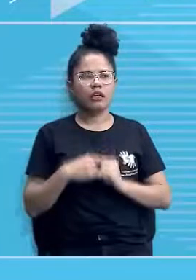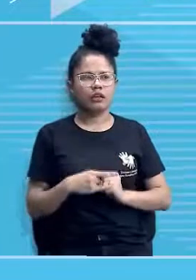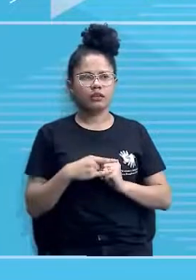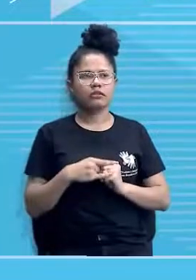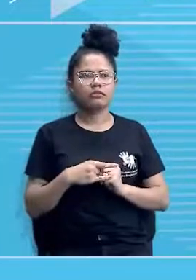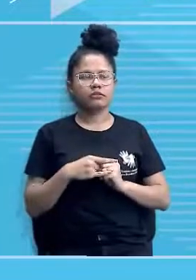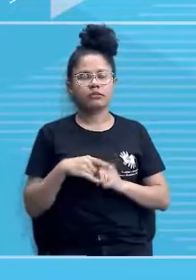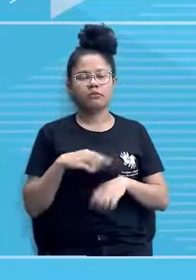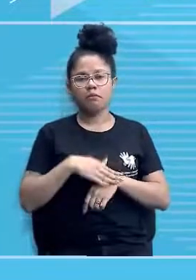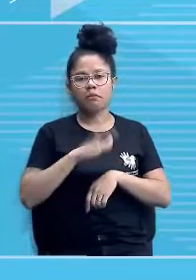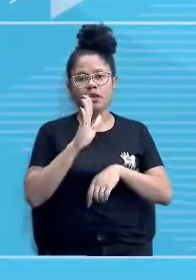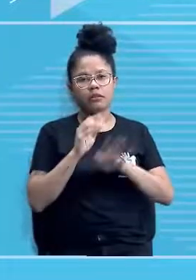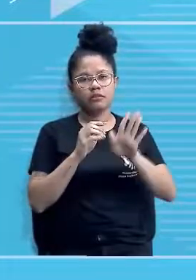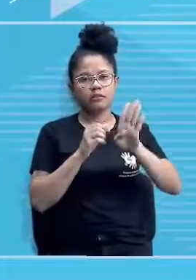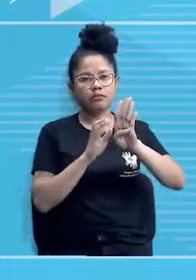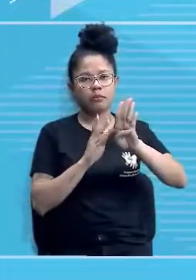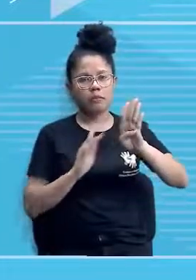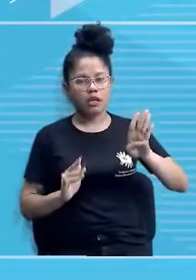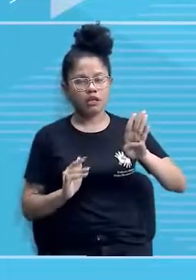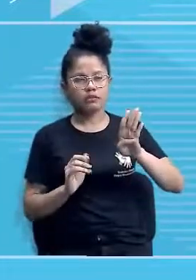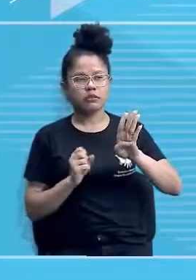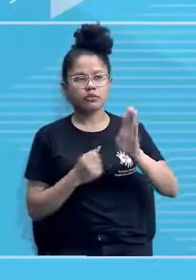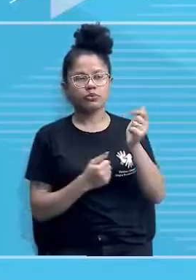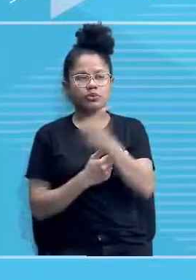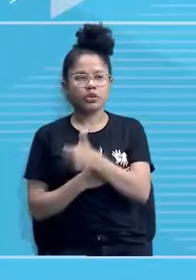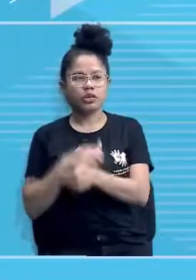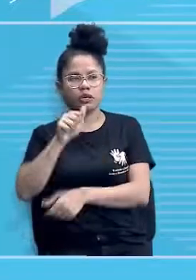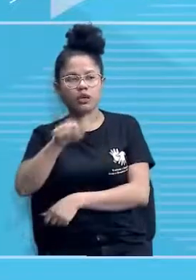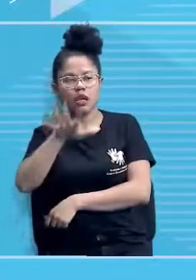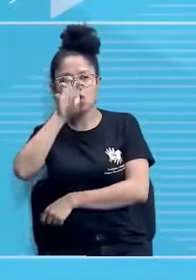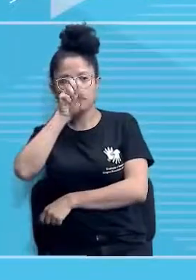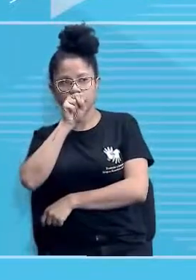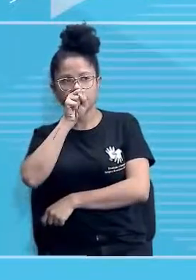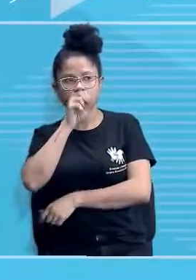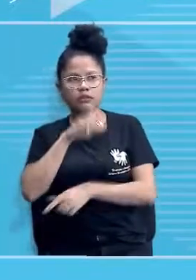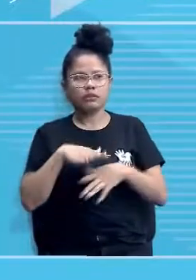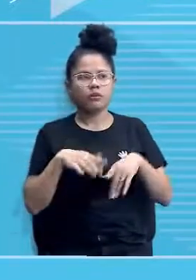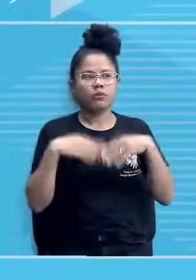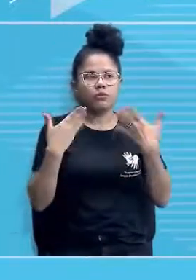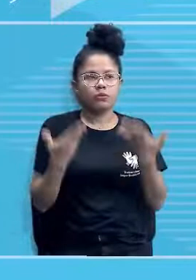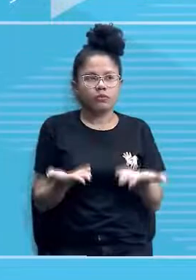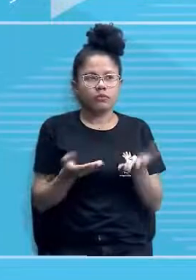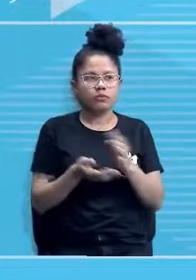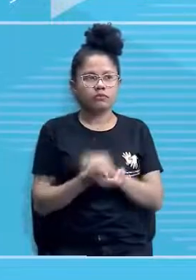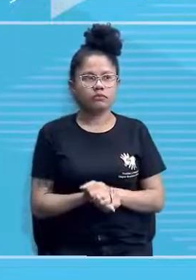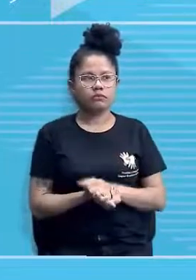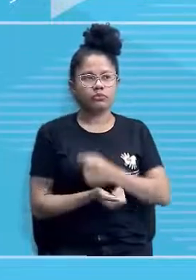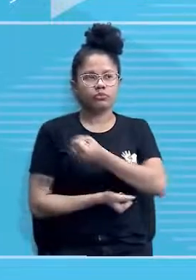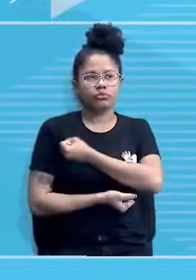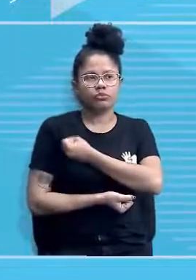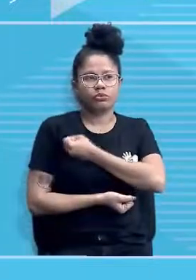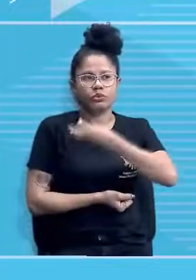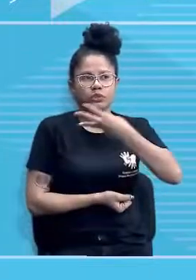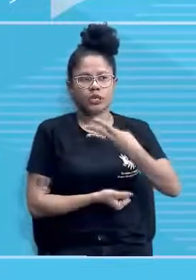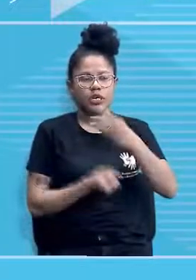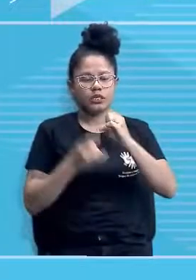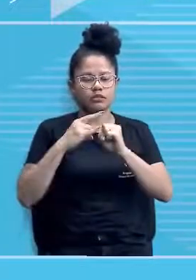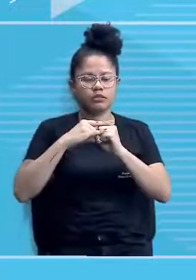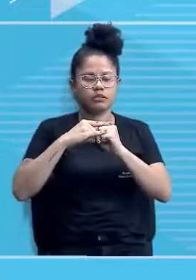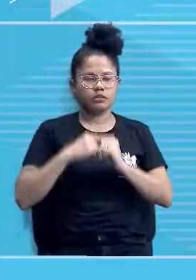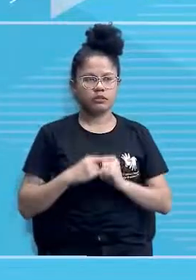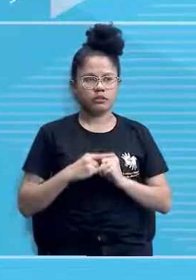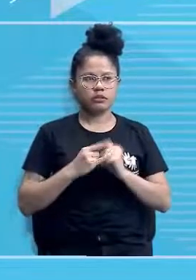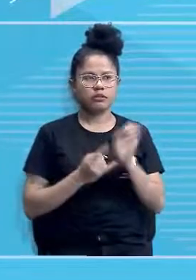são mais básicas do que as aromáticas por isso que o composto mais básico vai ser o composto três porque é uma mina e